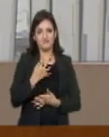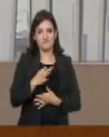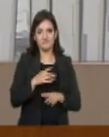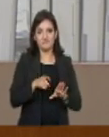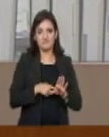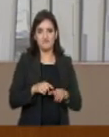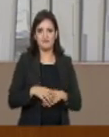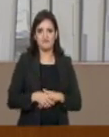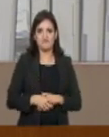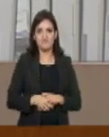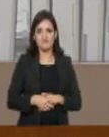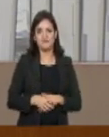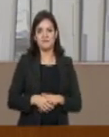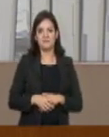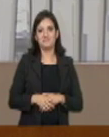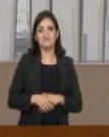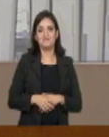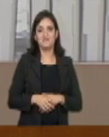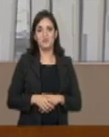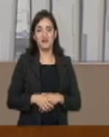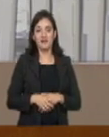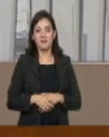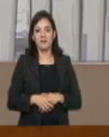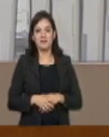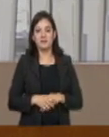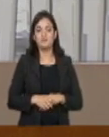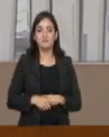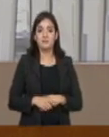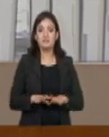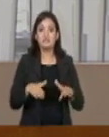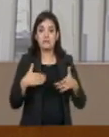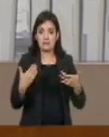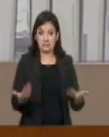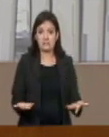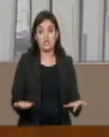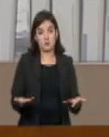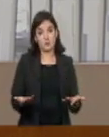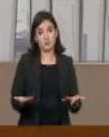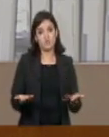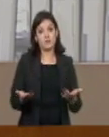ou de atingir o cumprimento da lei penal.